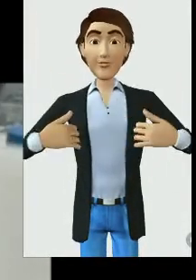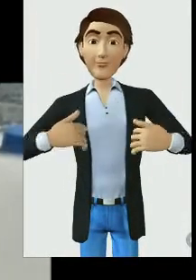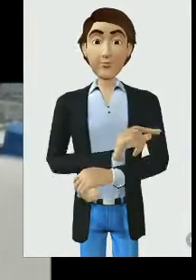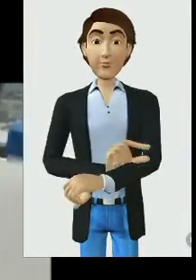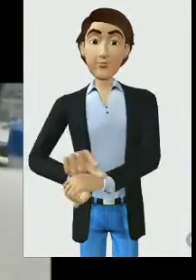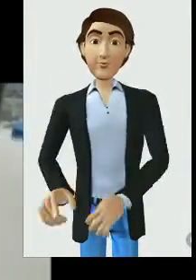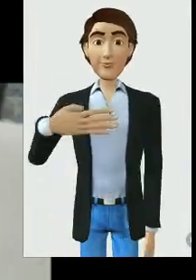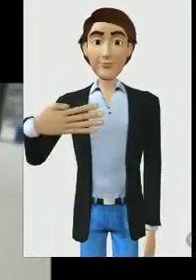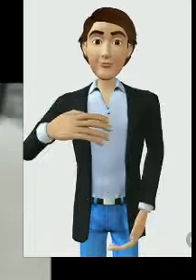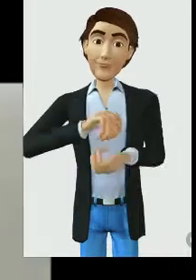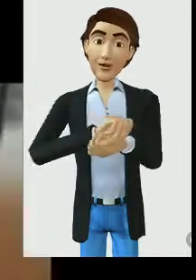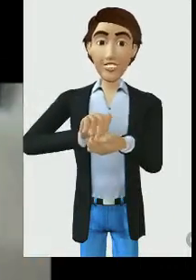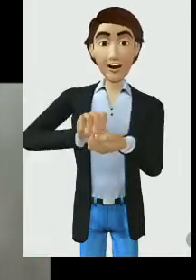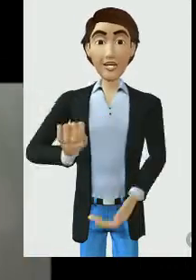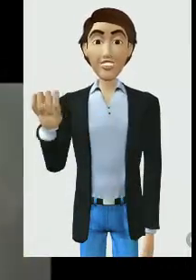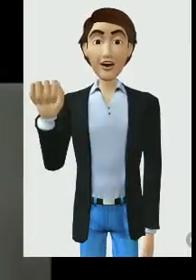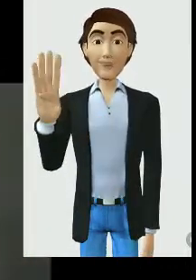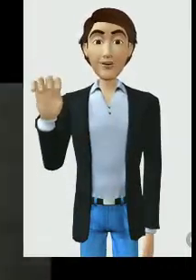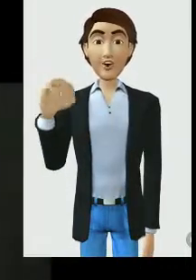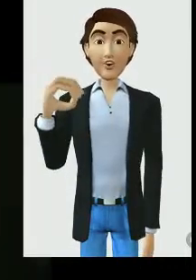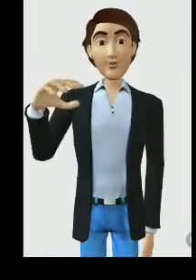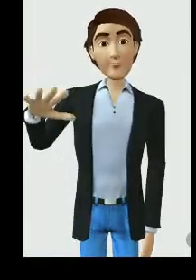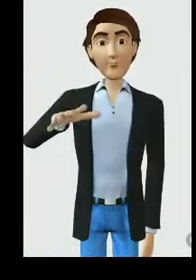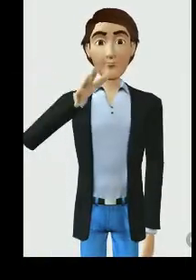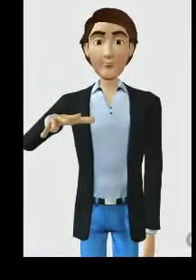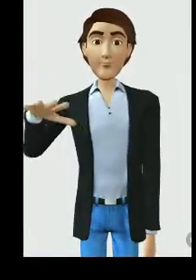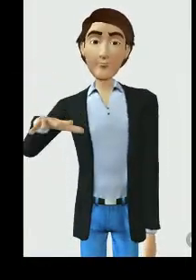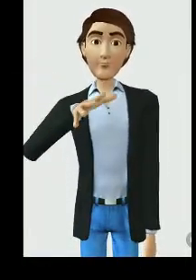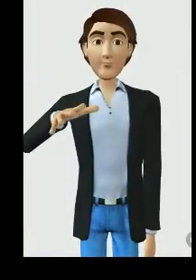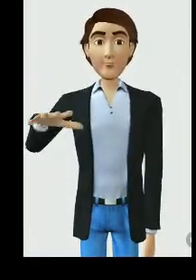e higienizando com o álcool.